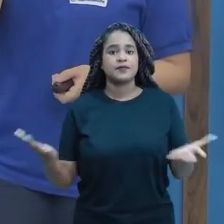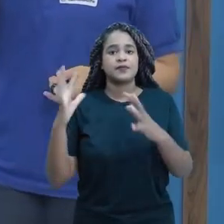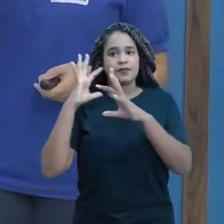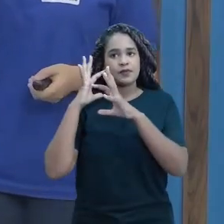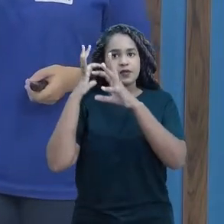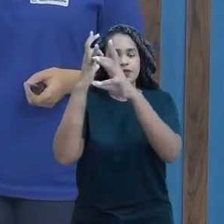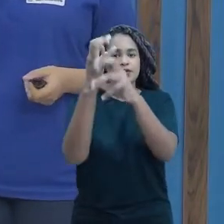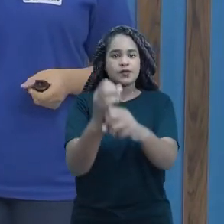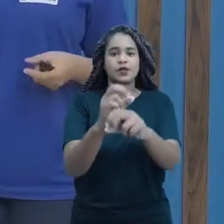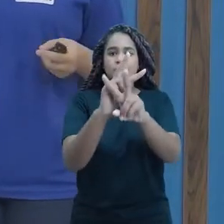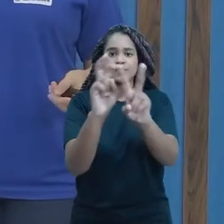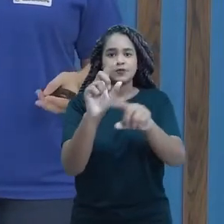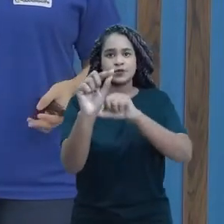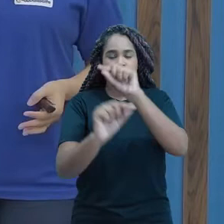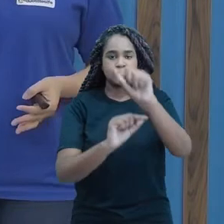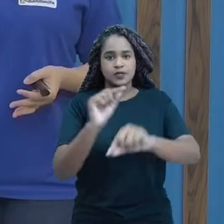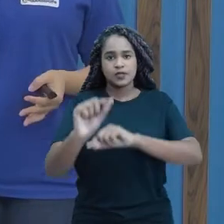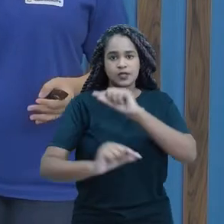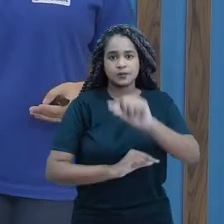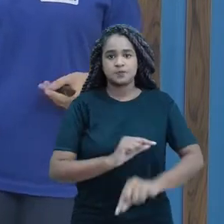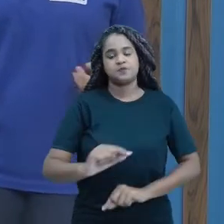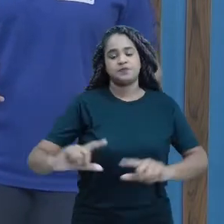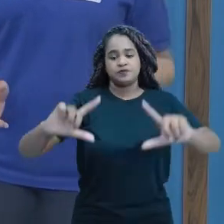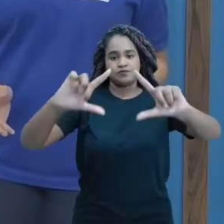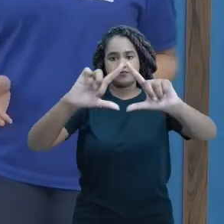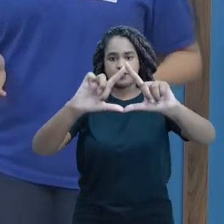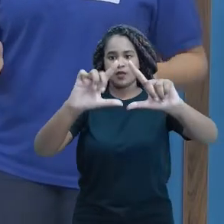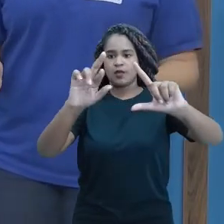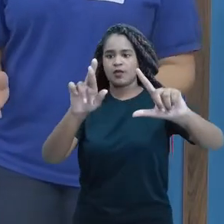triângulo retângulo, né? A aula hoje vai falar de